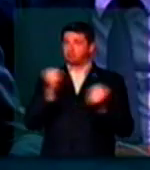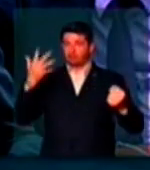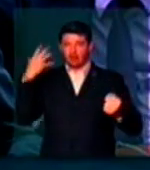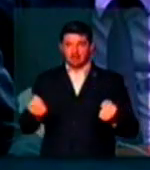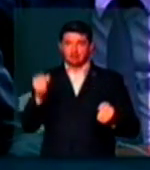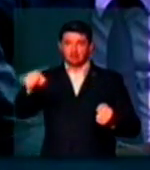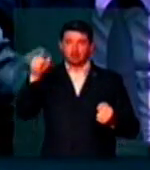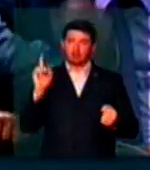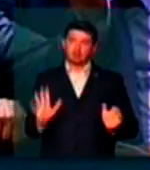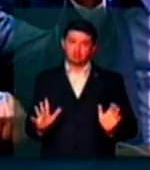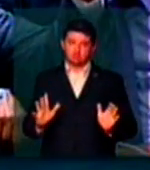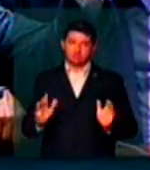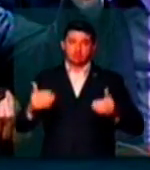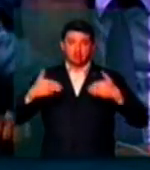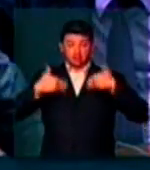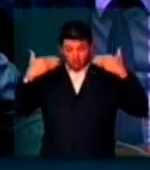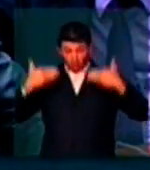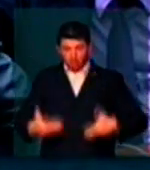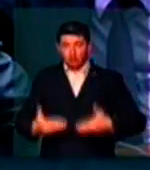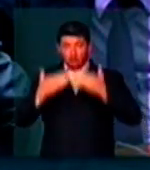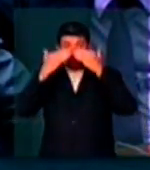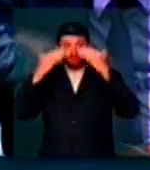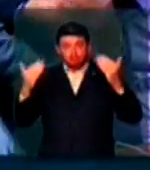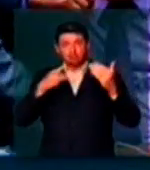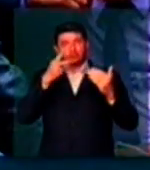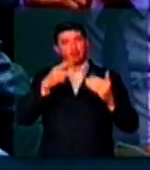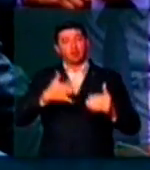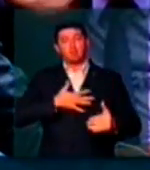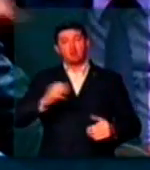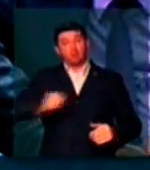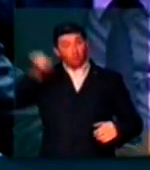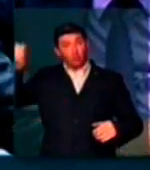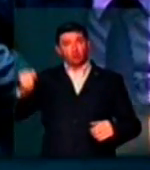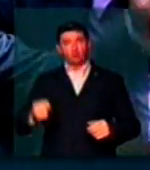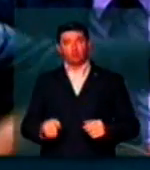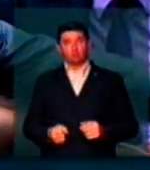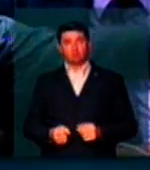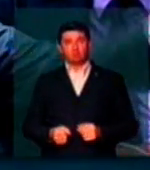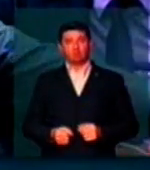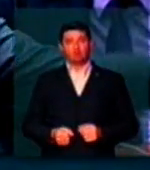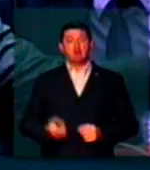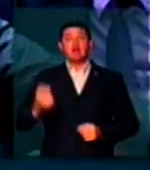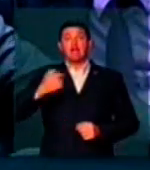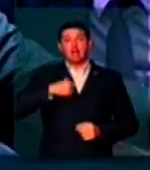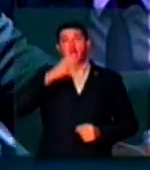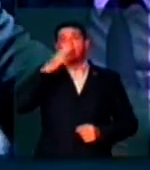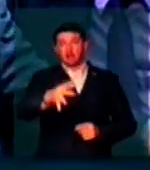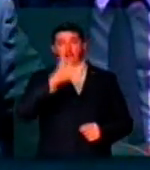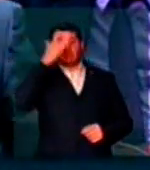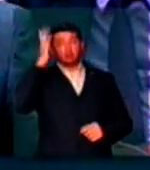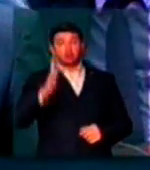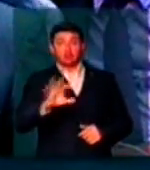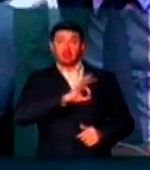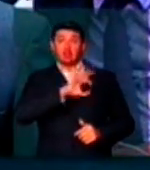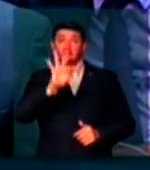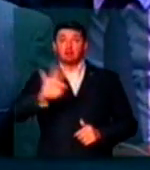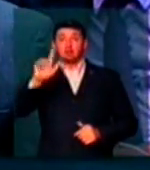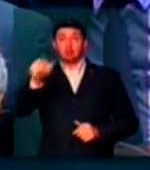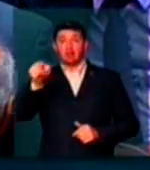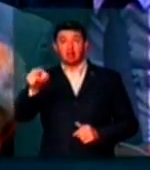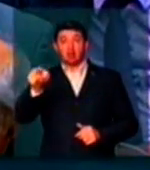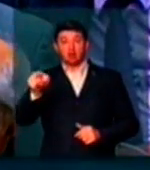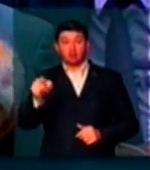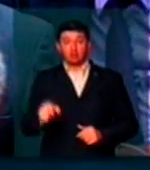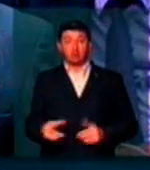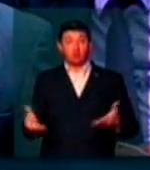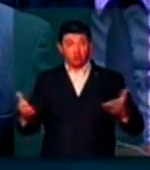senhor presidente, e eu quero aqui deixar público o meu protesto. Eu denunciei estas pessoas da Polícia Federal.